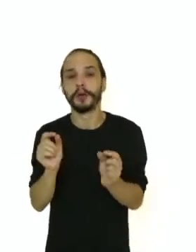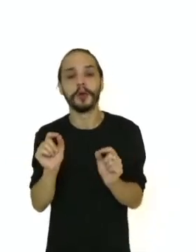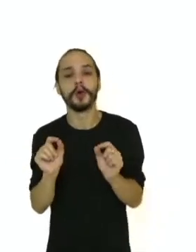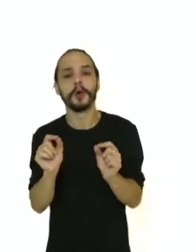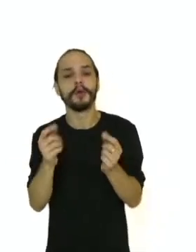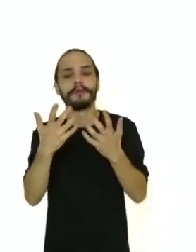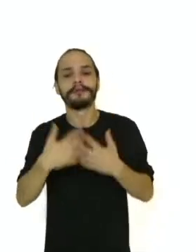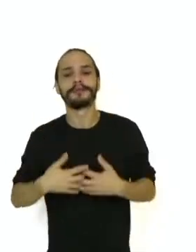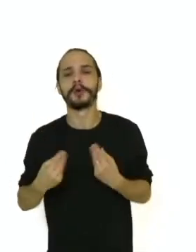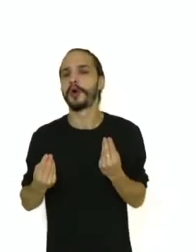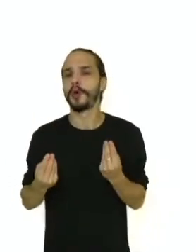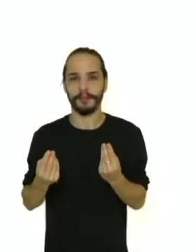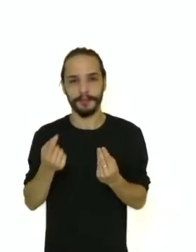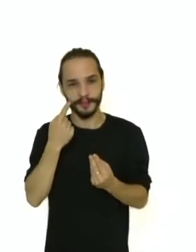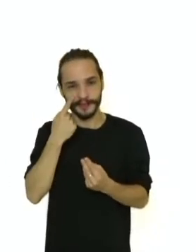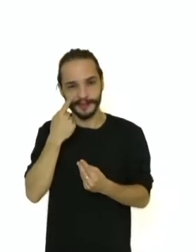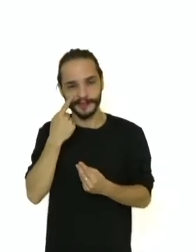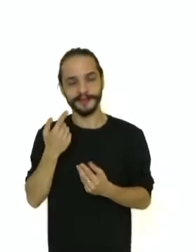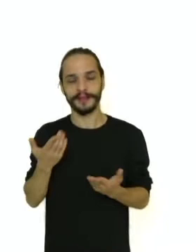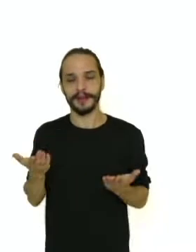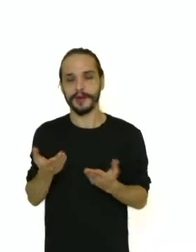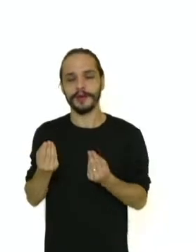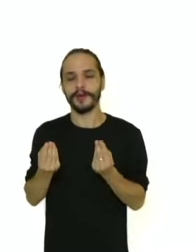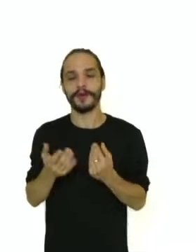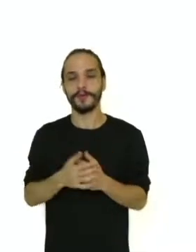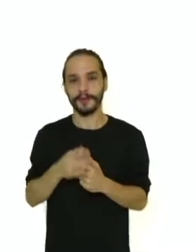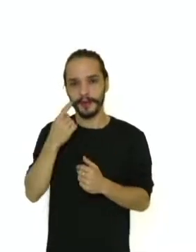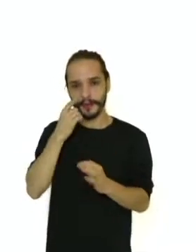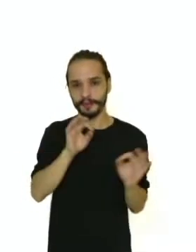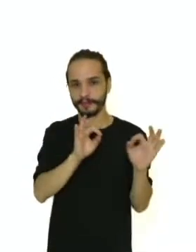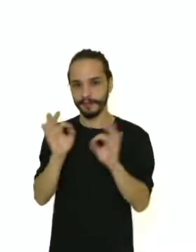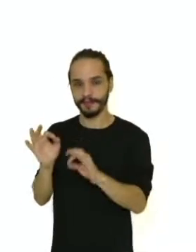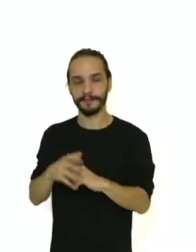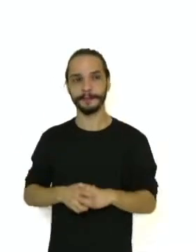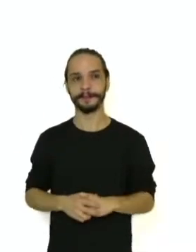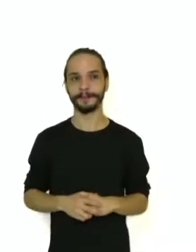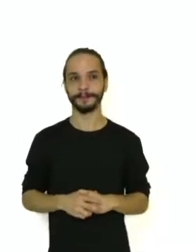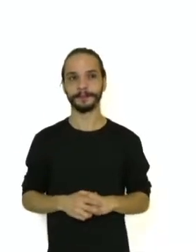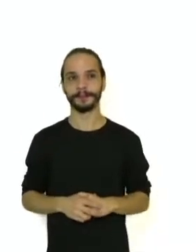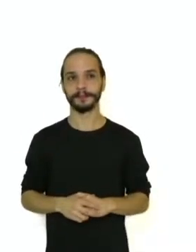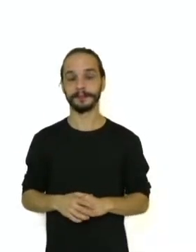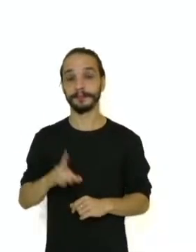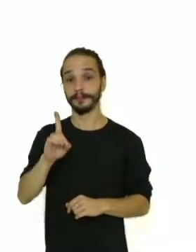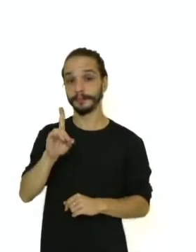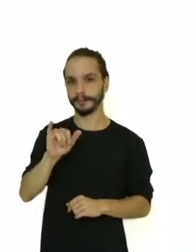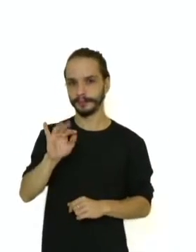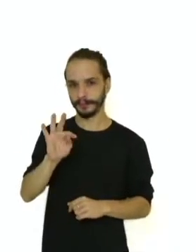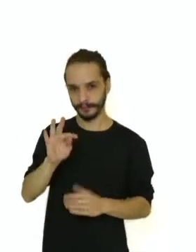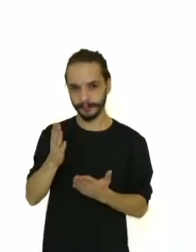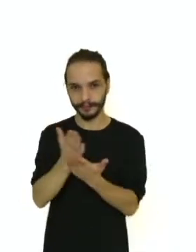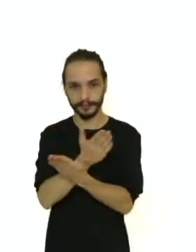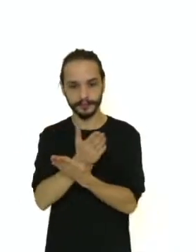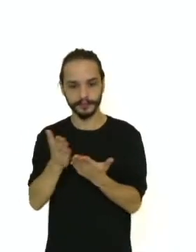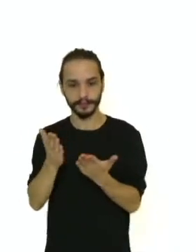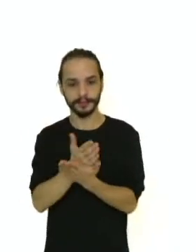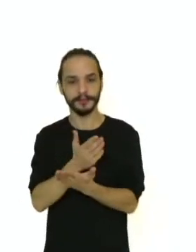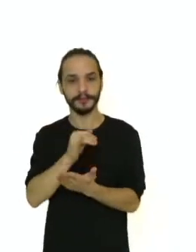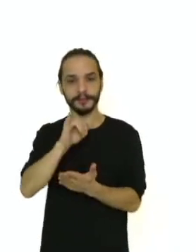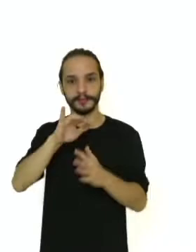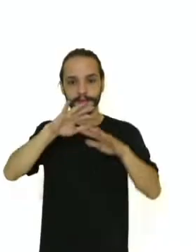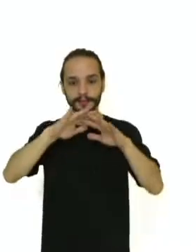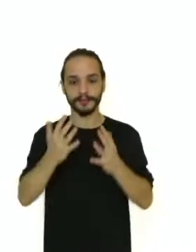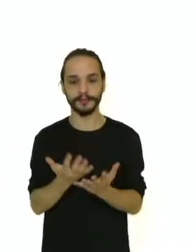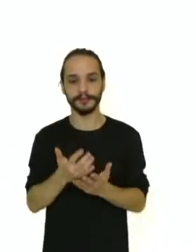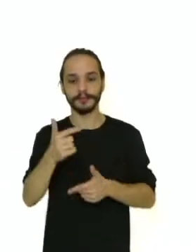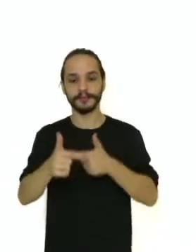empregada atualmente? Vamos aqui ver então ao longo desse vídeo. Então, olha só, a DIT se baseia então em uma